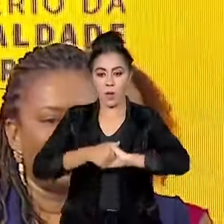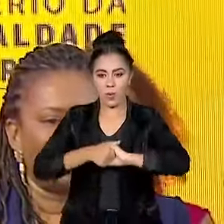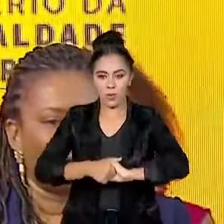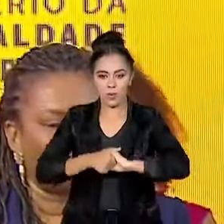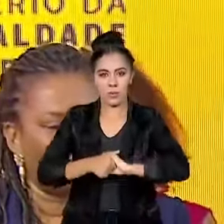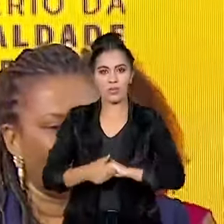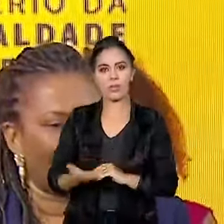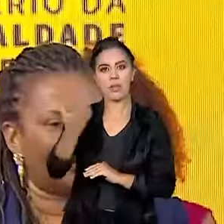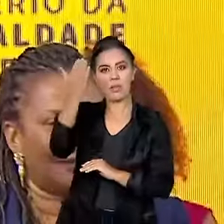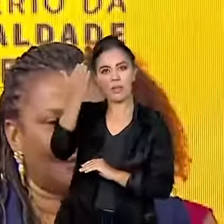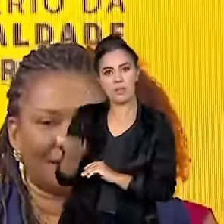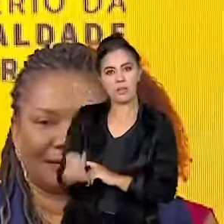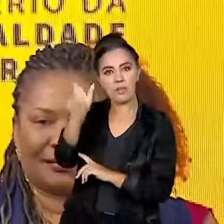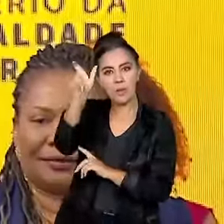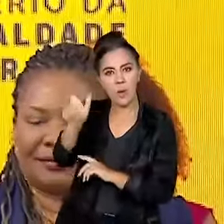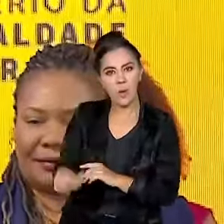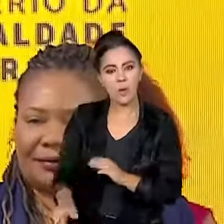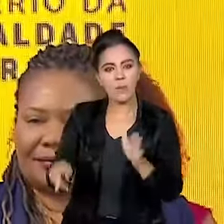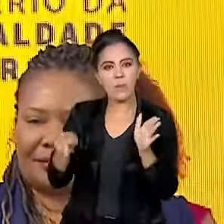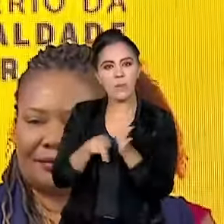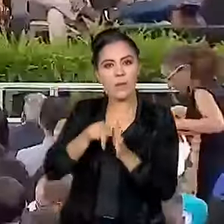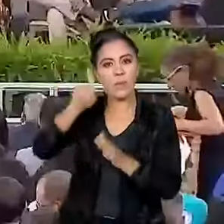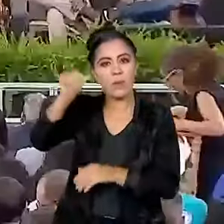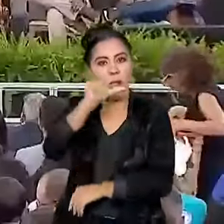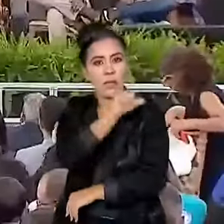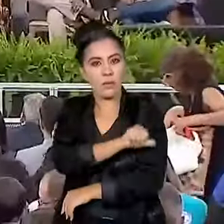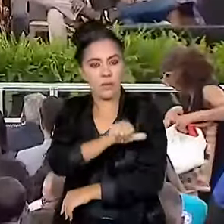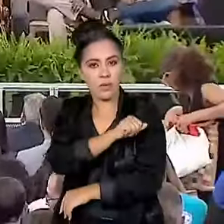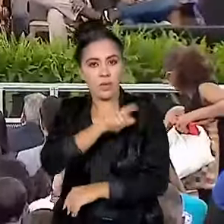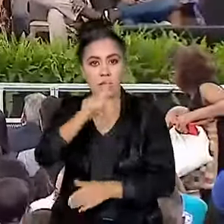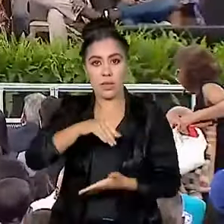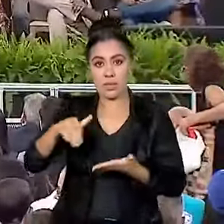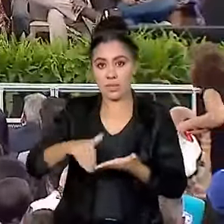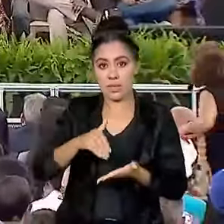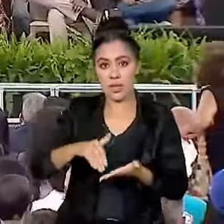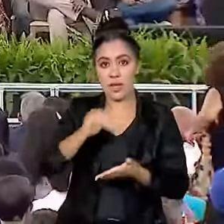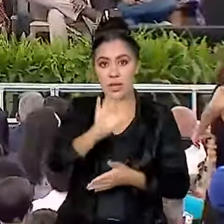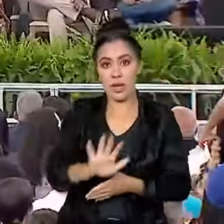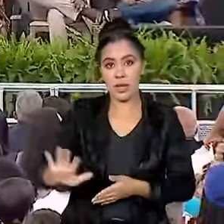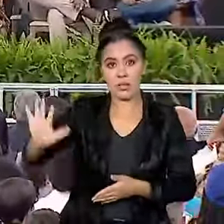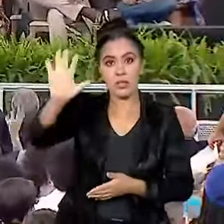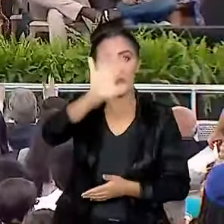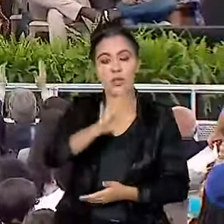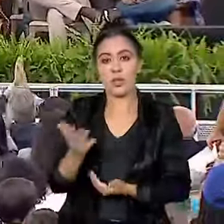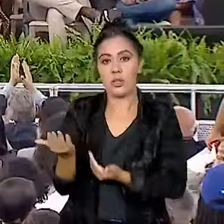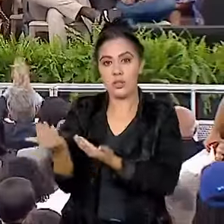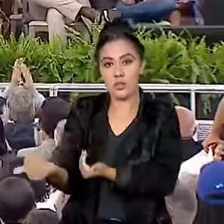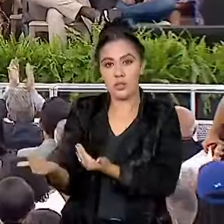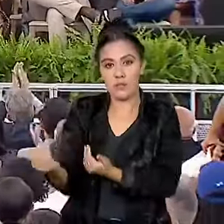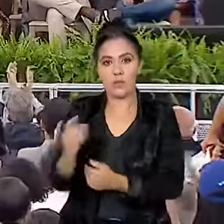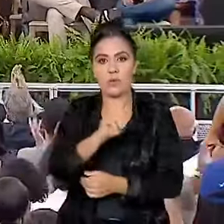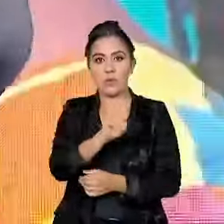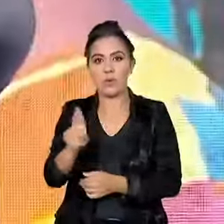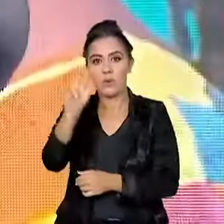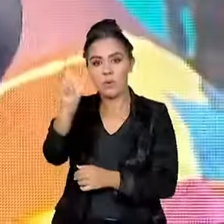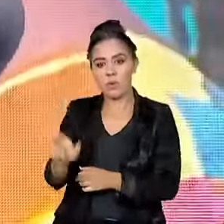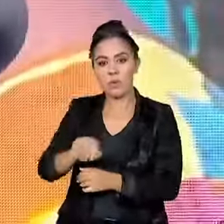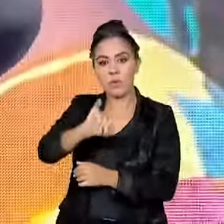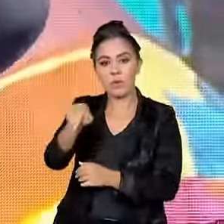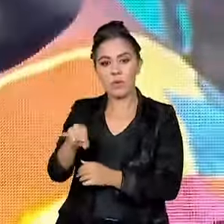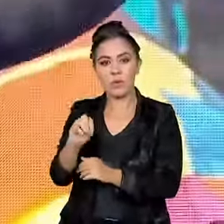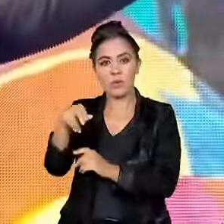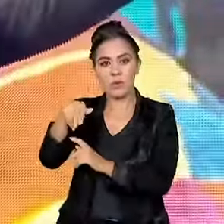quebrada da região metropolitana do Rio, que é o secretário nacional de Juventude, Ronald Sorrisos.